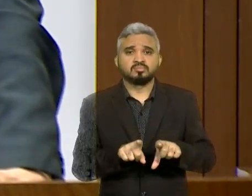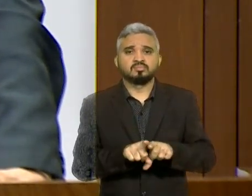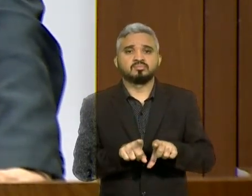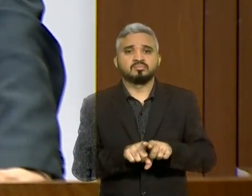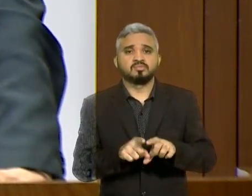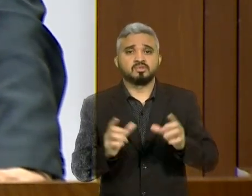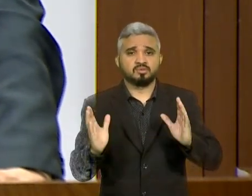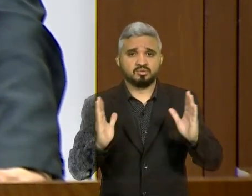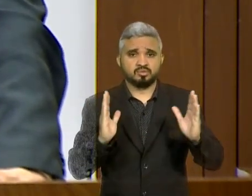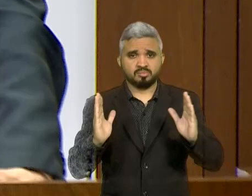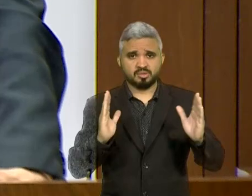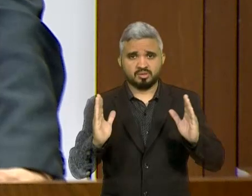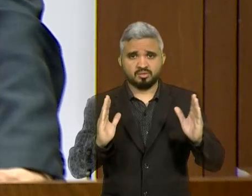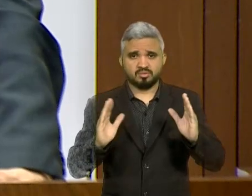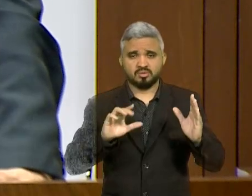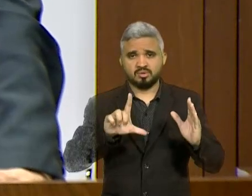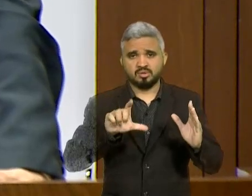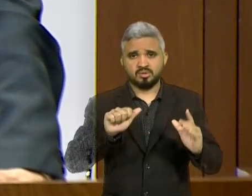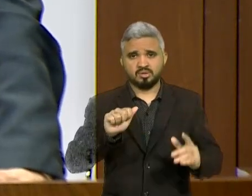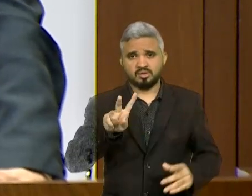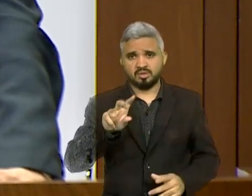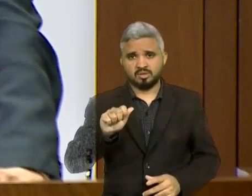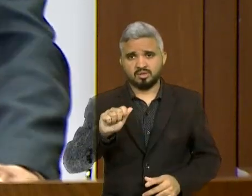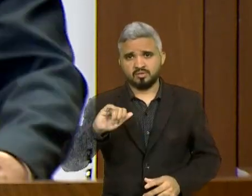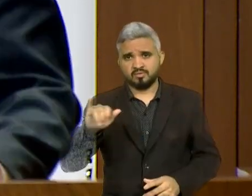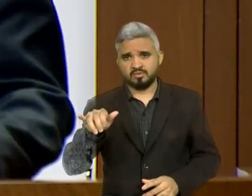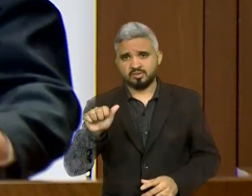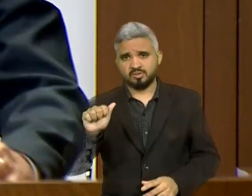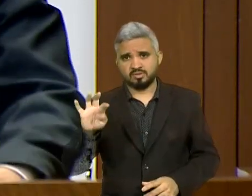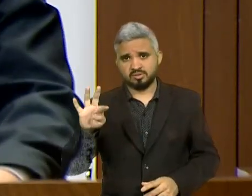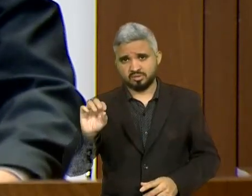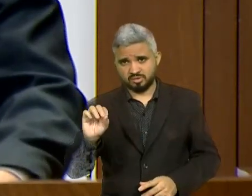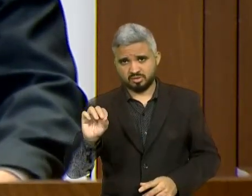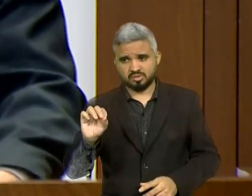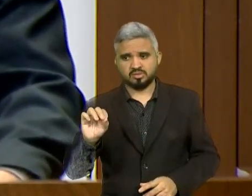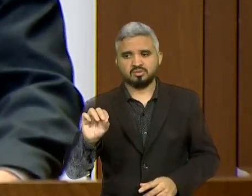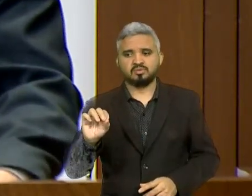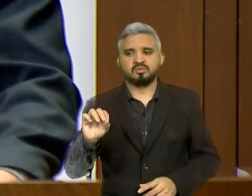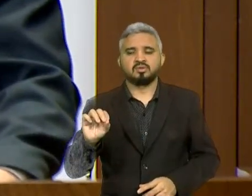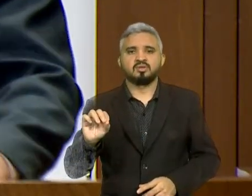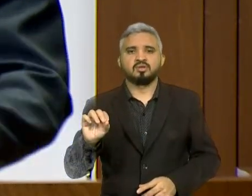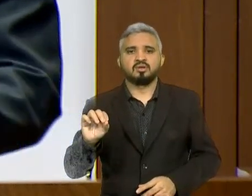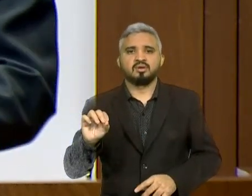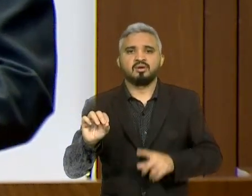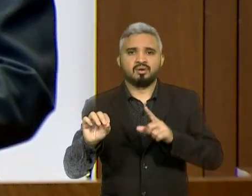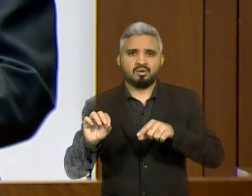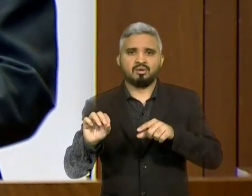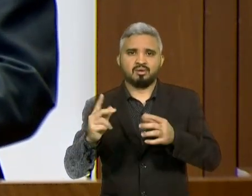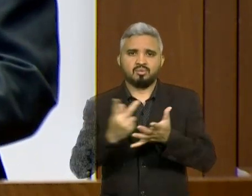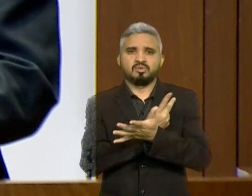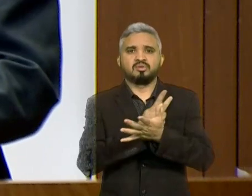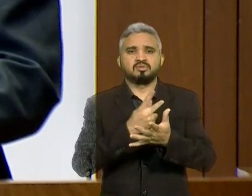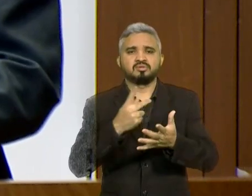Lava Jato, eu acho que ela é paradigmática de algo que a gente não quer, né? De algo